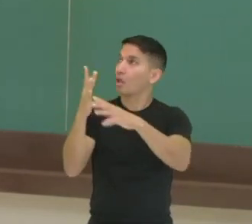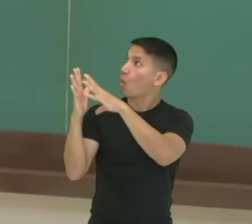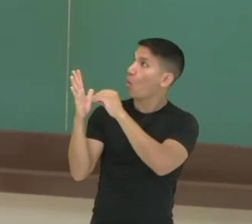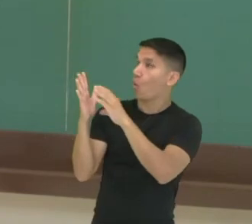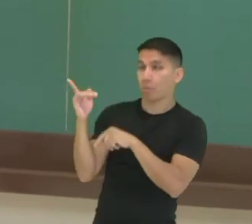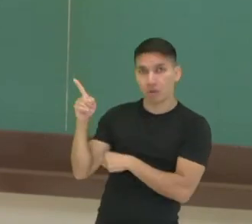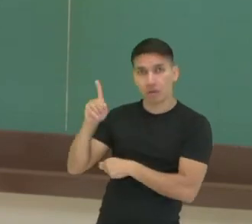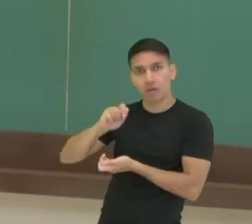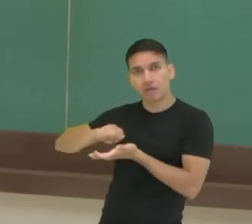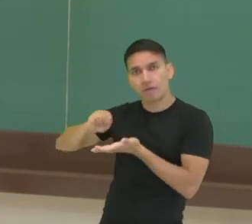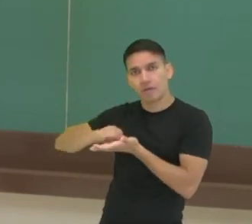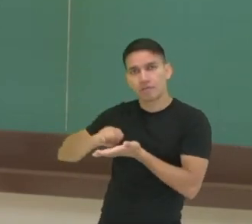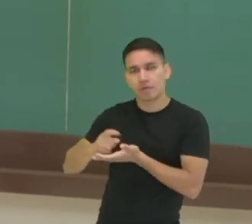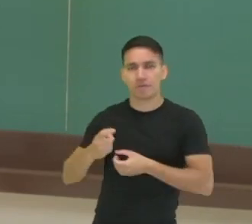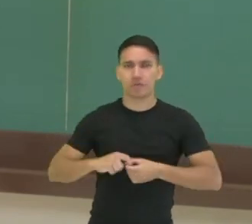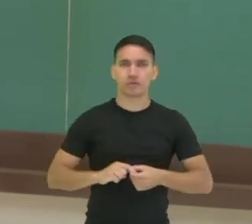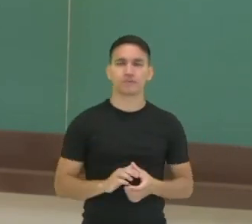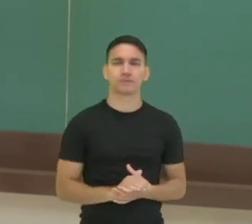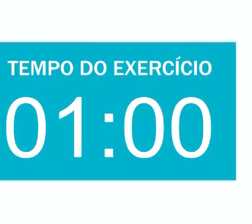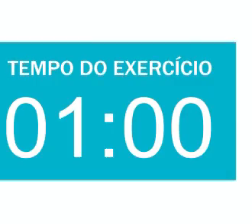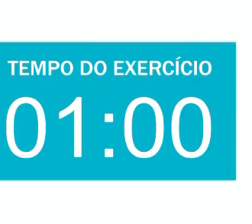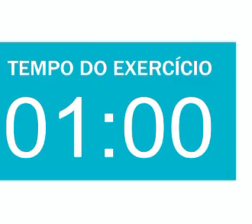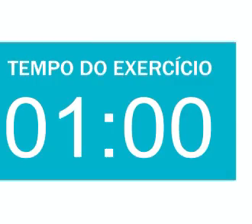copiarem esse mapa conceitual e eu já retorno.